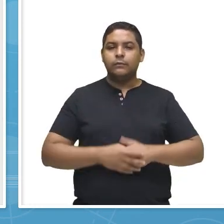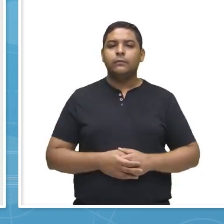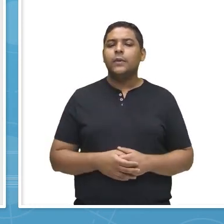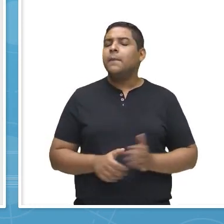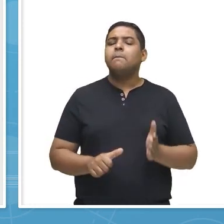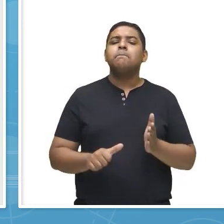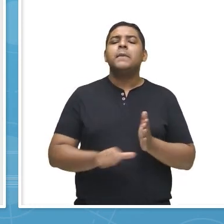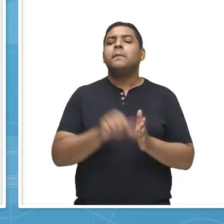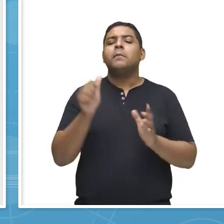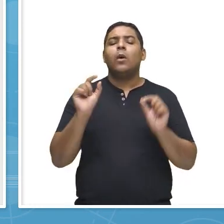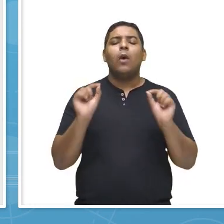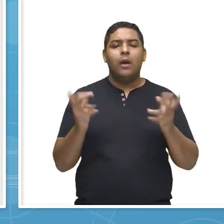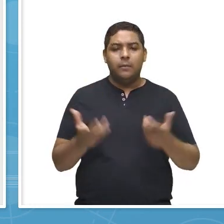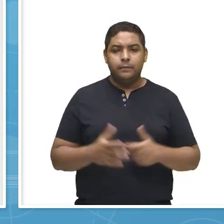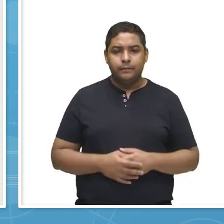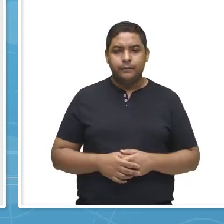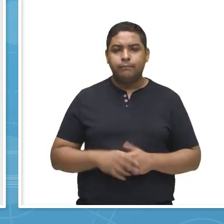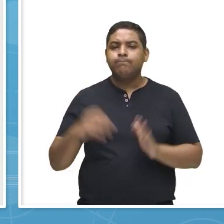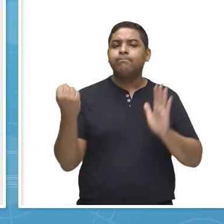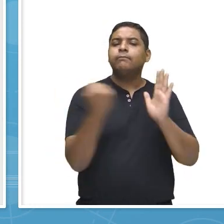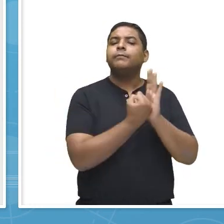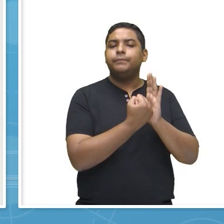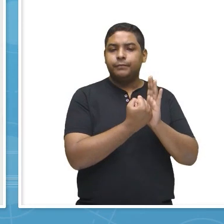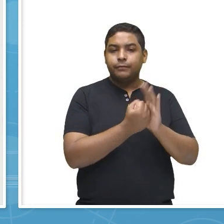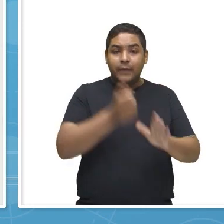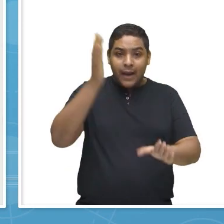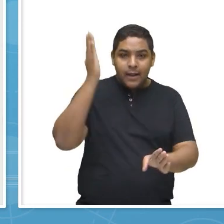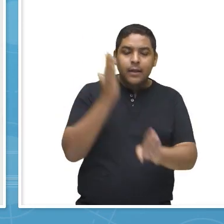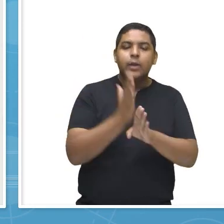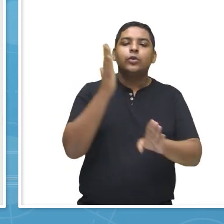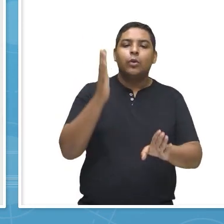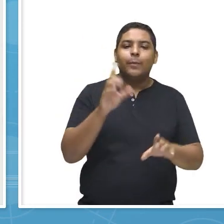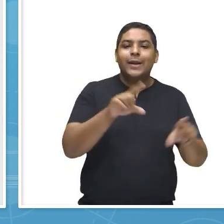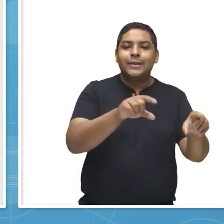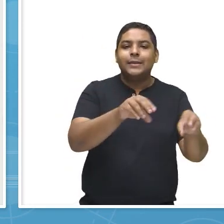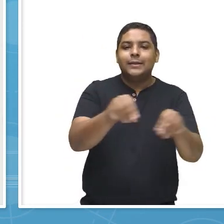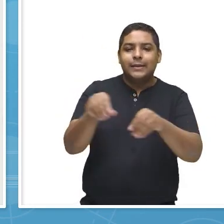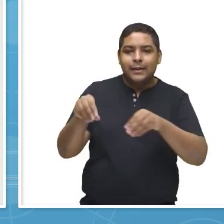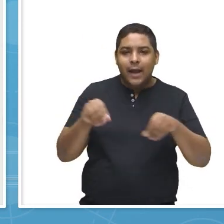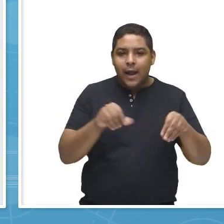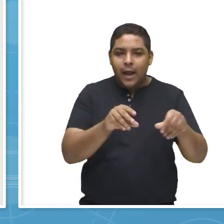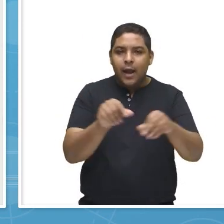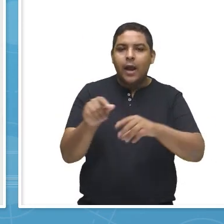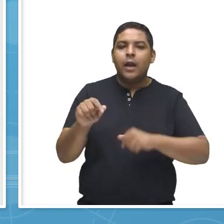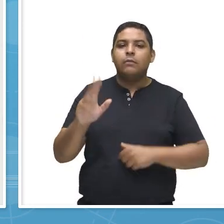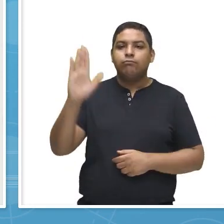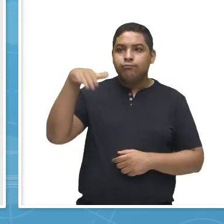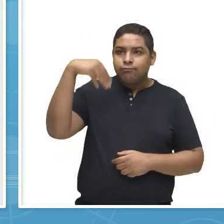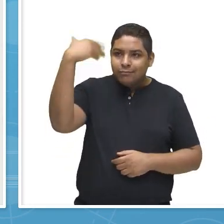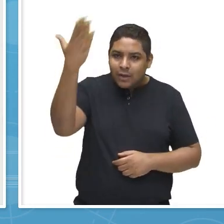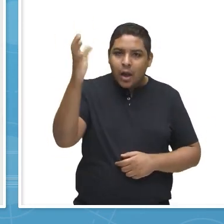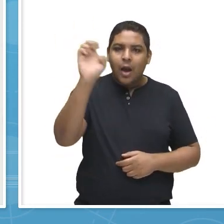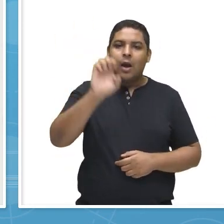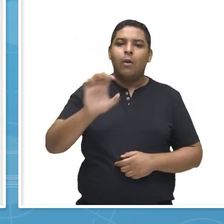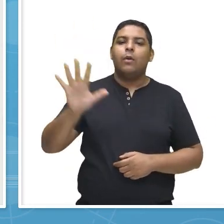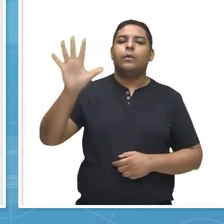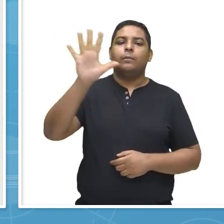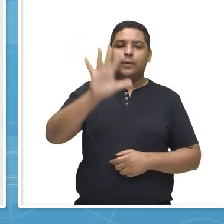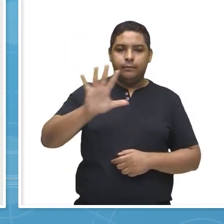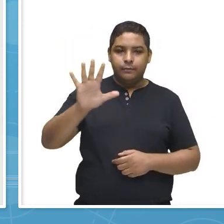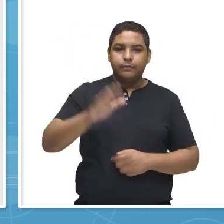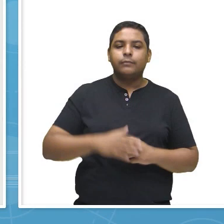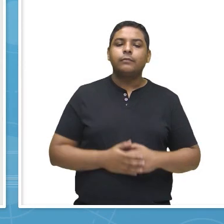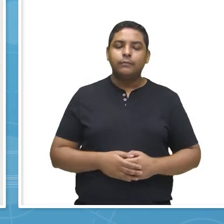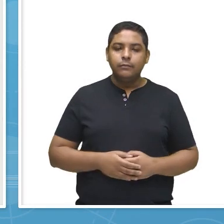capitalismo, ela vai ser marcada pelo quê? Pela descoberta de novas terras além da